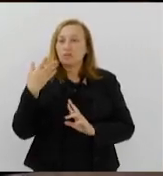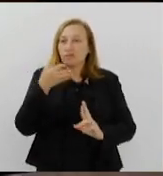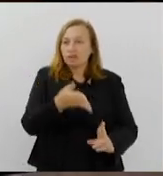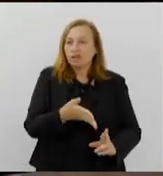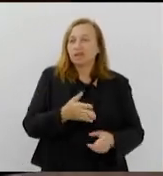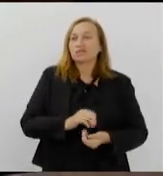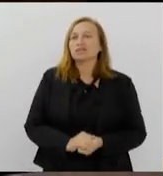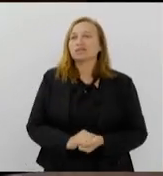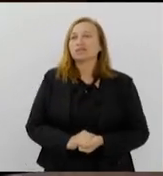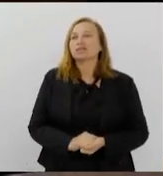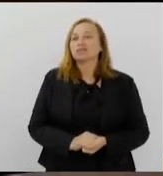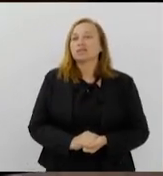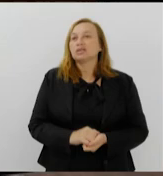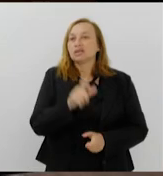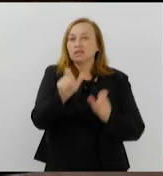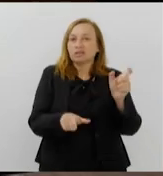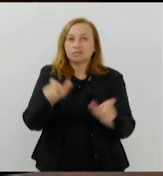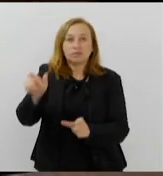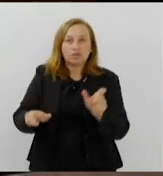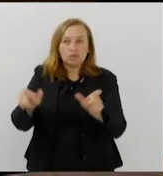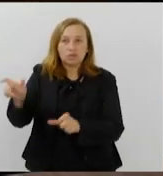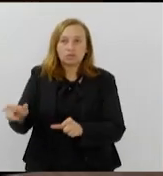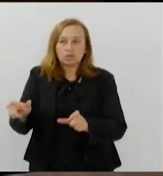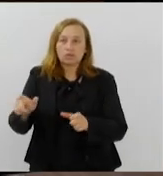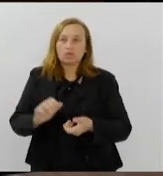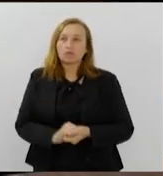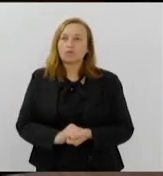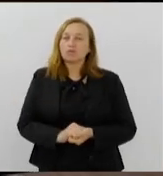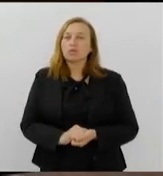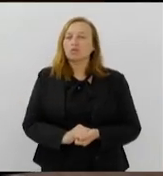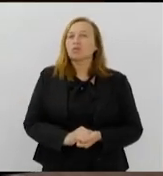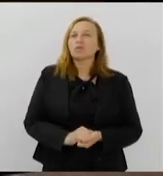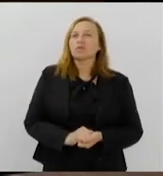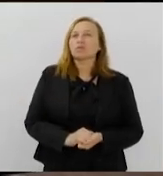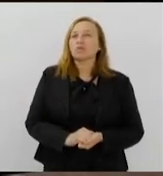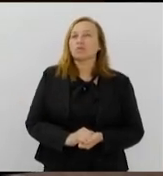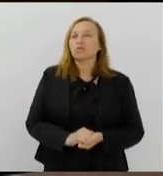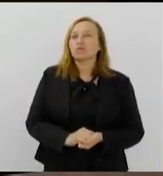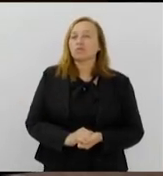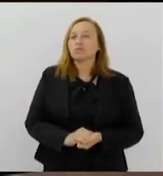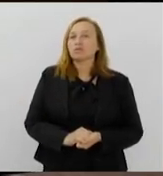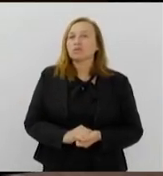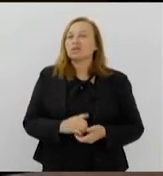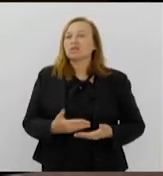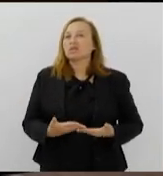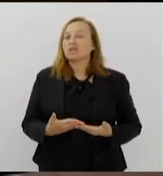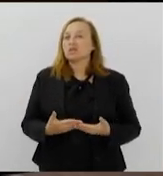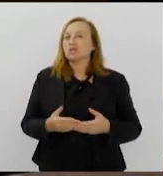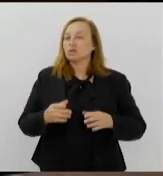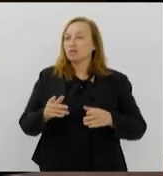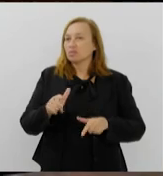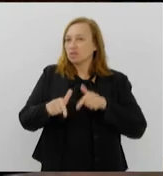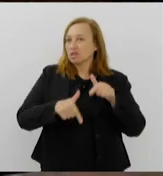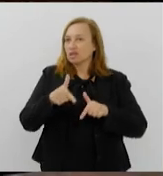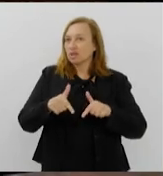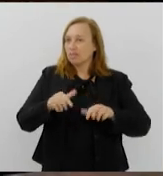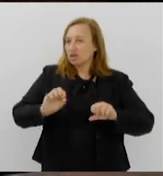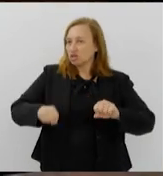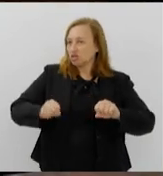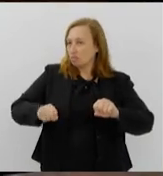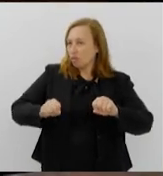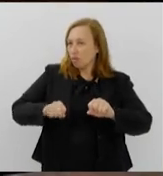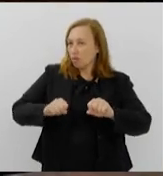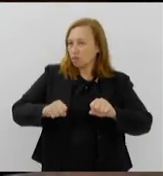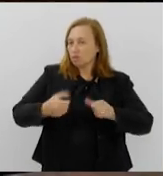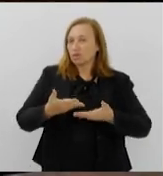isso, essas pessoas, elas são... Quantos filmes a gente já não viu desses entregadores sendo xingados, sendo